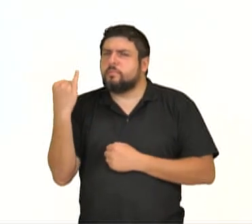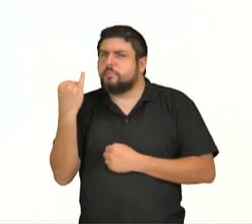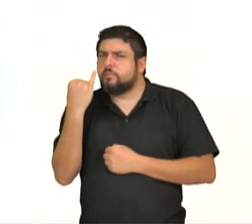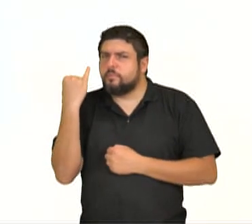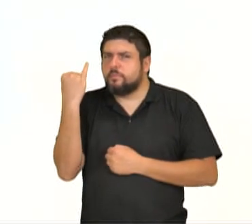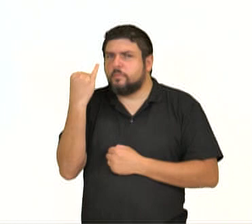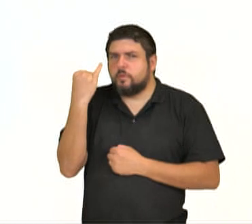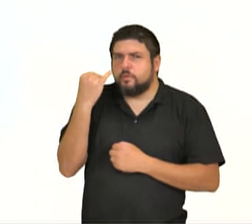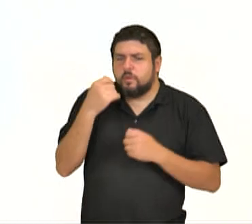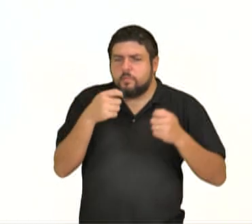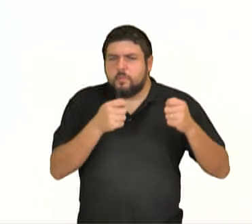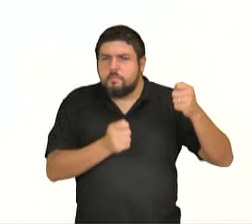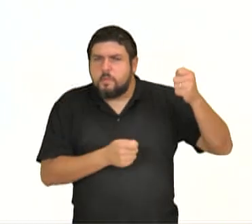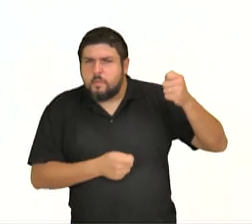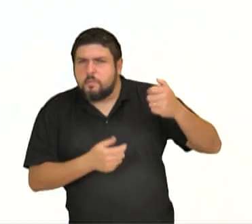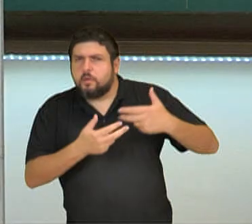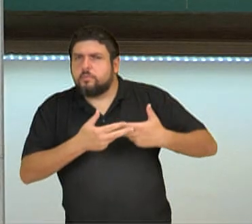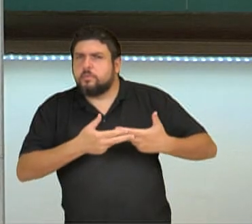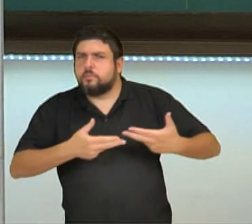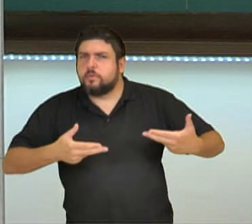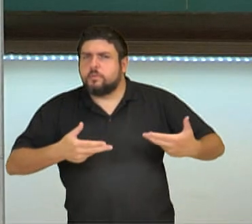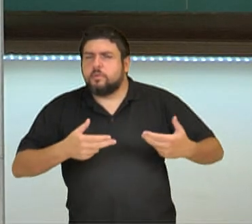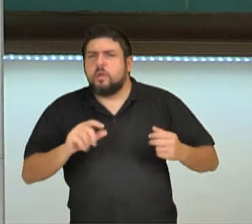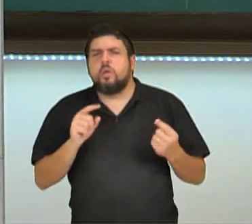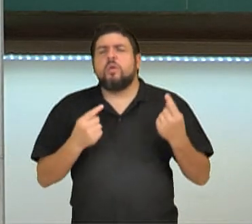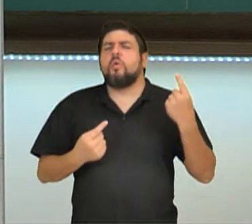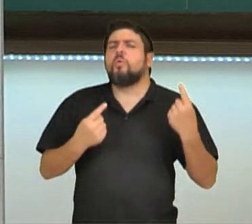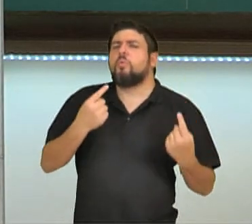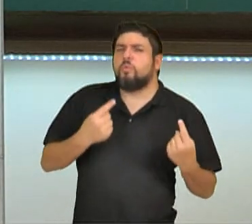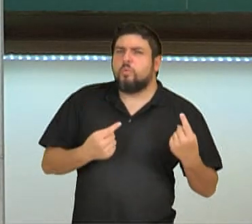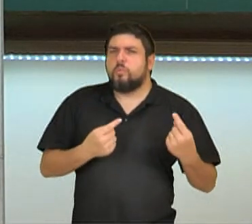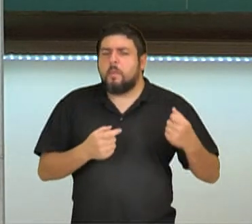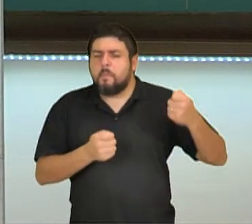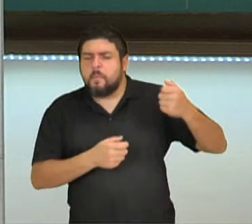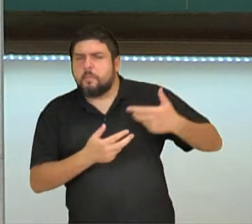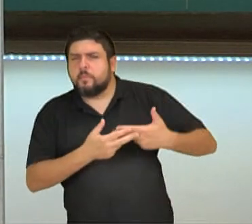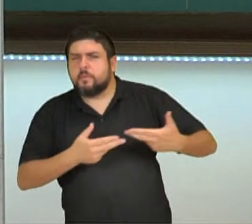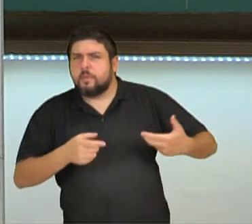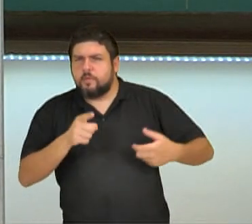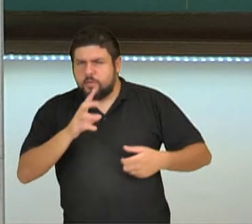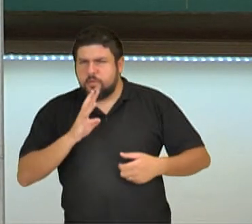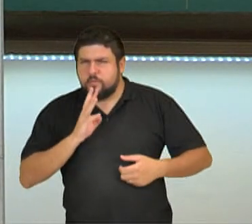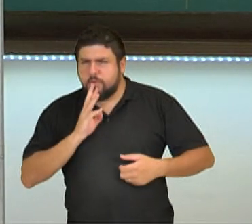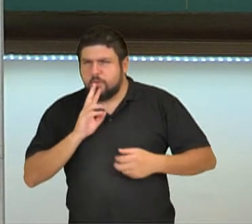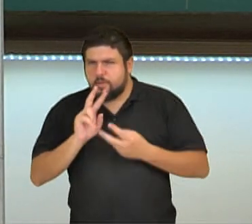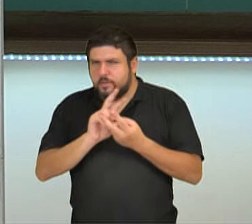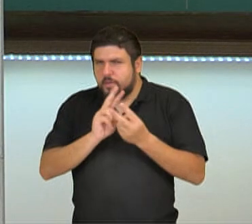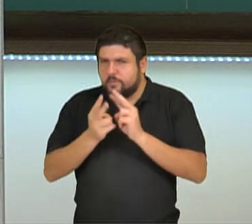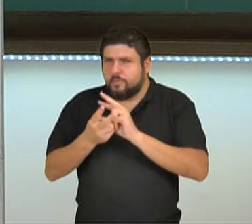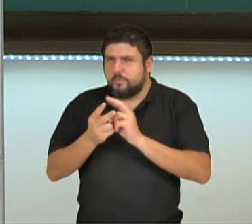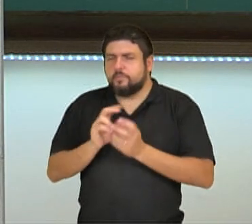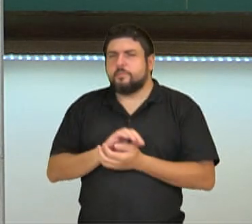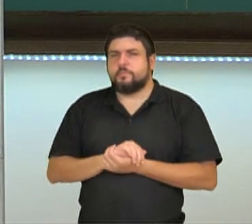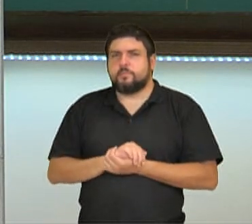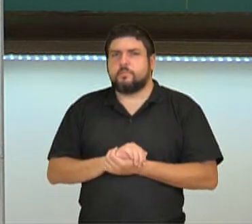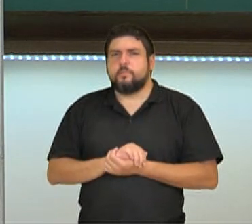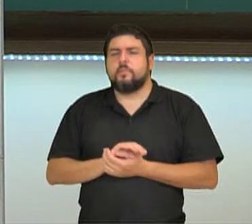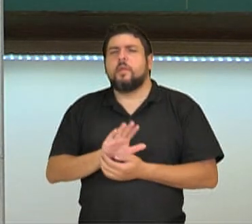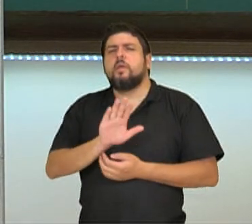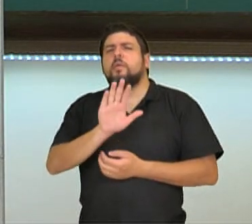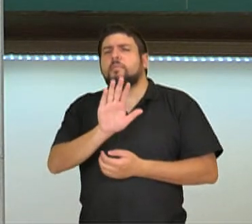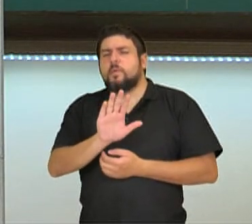capoeira? E quais são esses instrumentos? Você conhece capoeira? Você agora tenta imaginar, será que